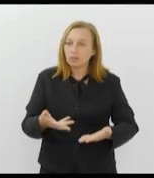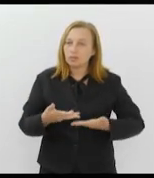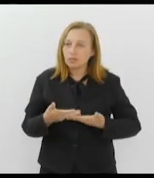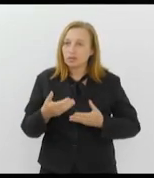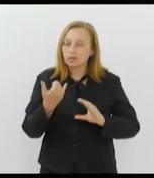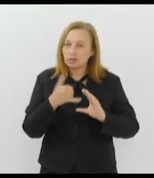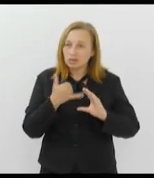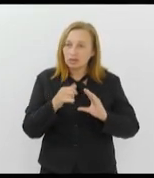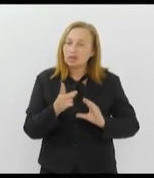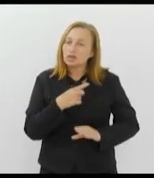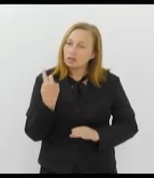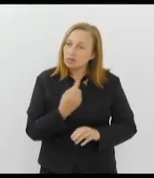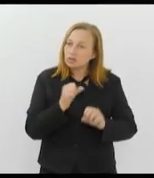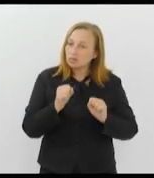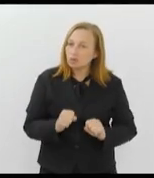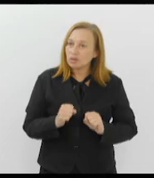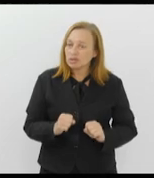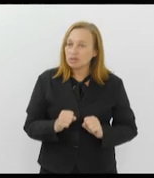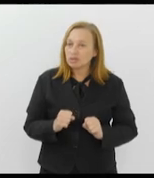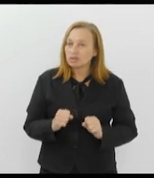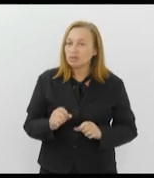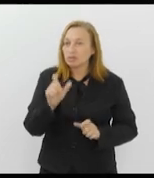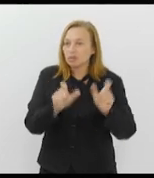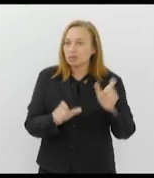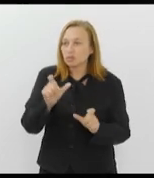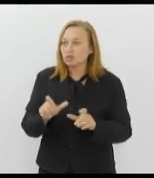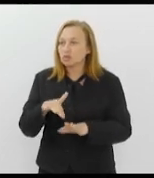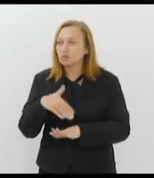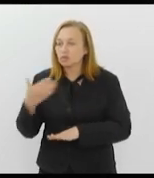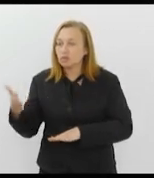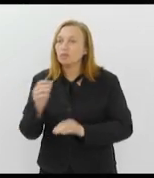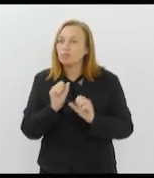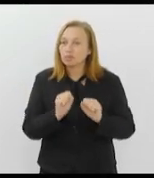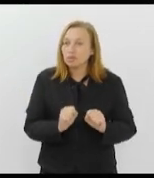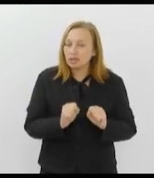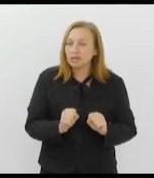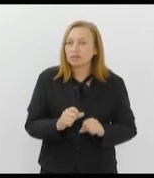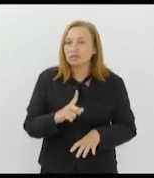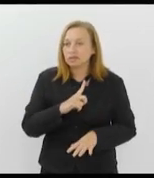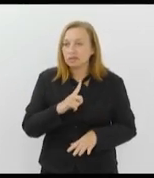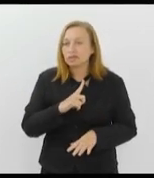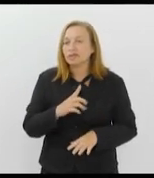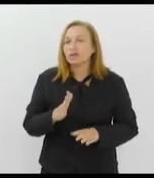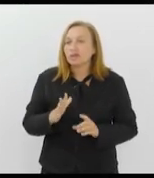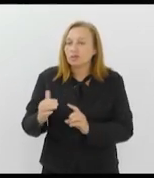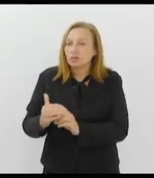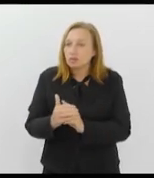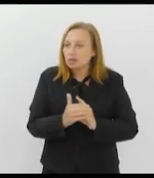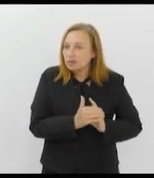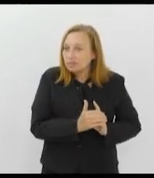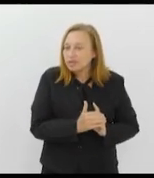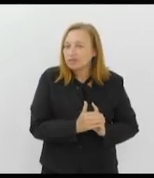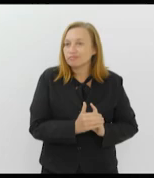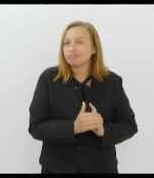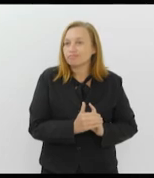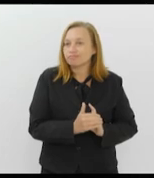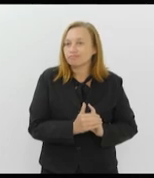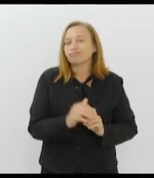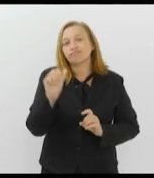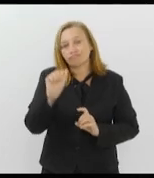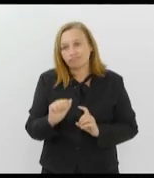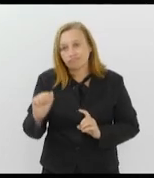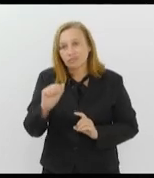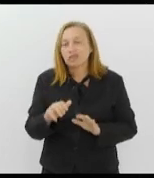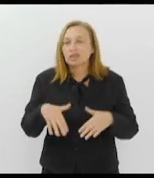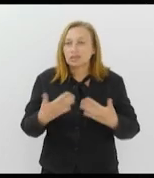nós possamos, inclusive as pessoas de fora, pudéssemos ter um acolhimento pela associação. Então,